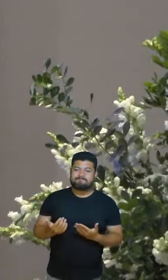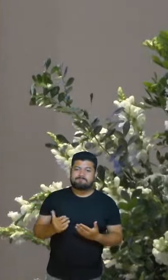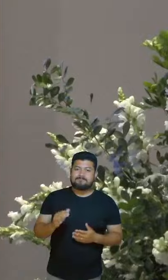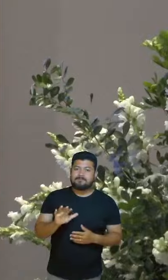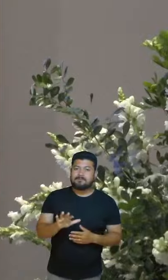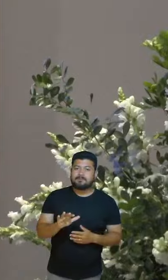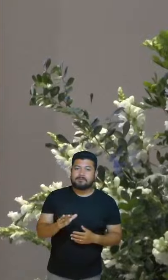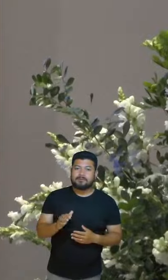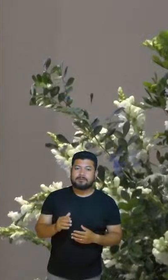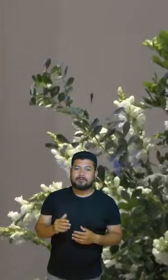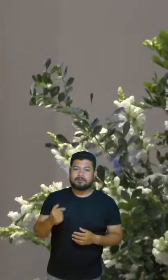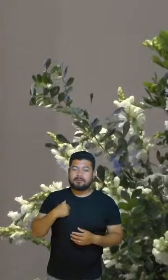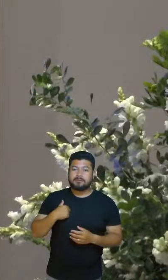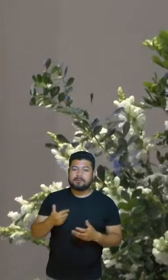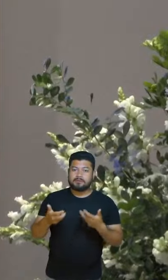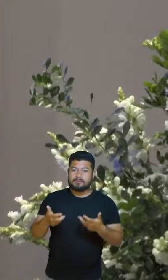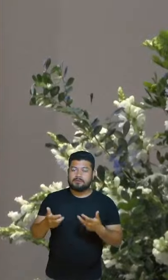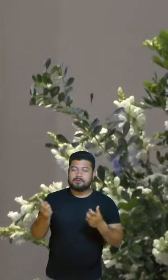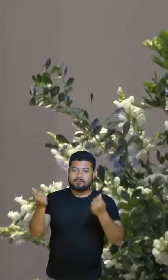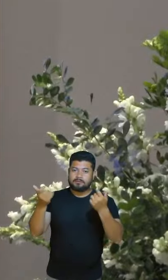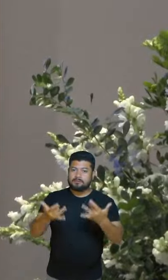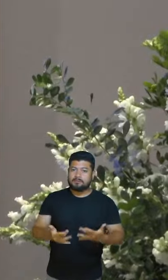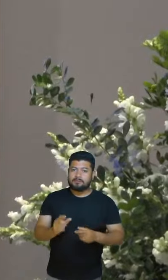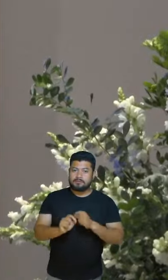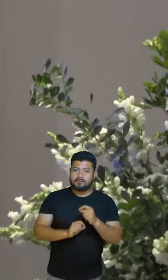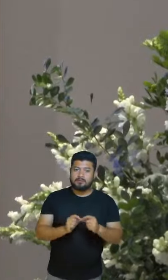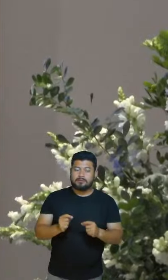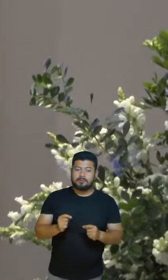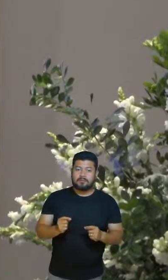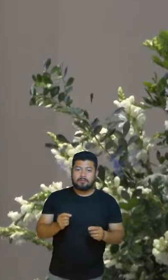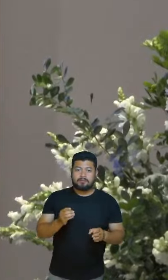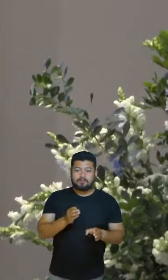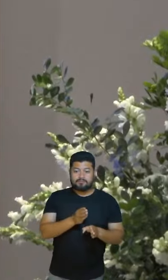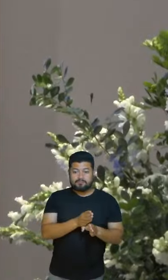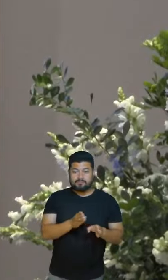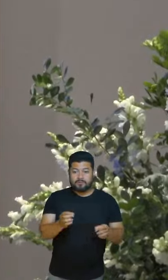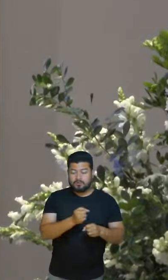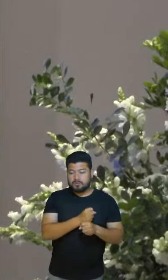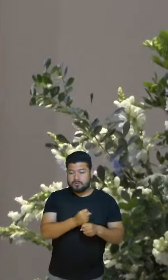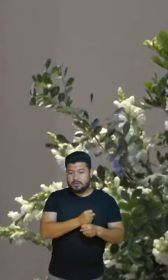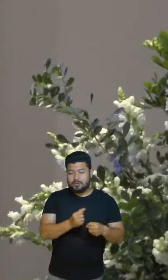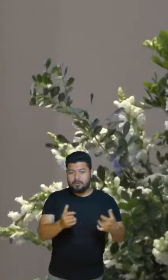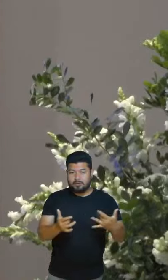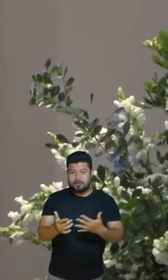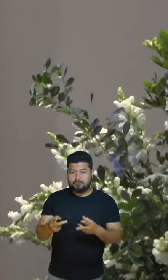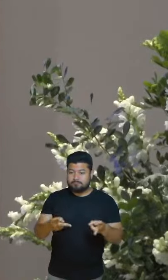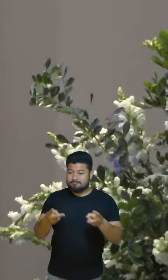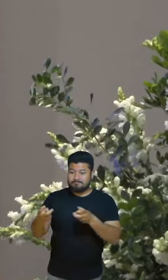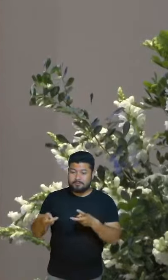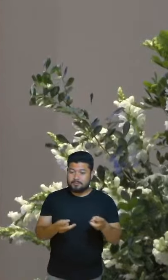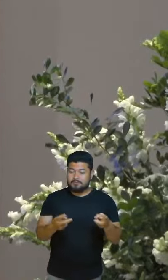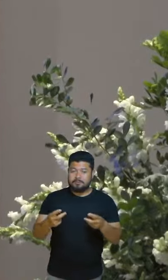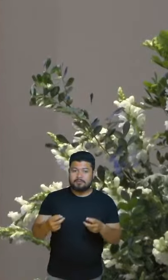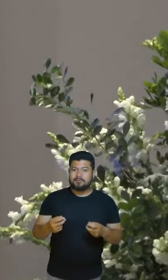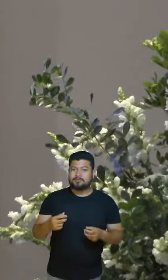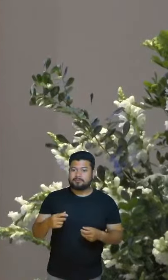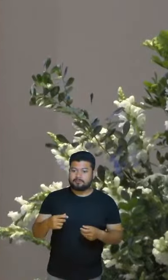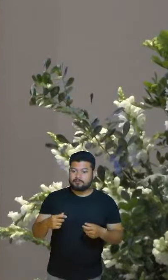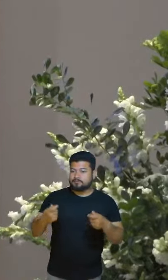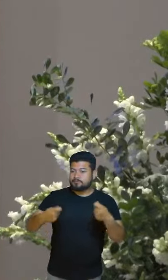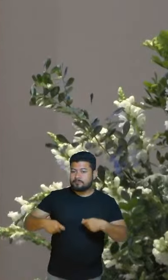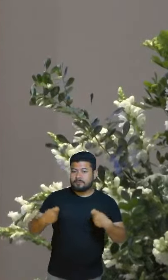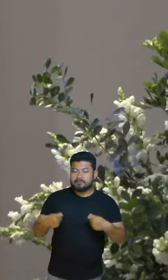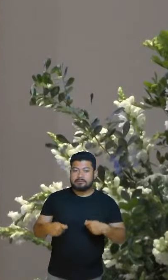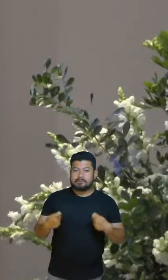que eu gostaria de abordar aqui é que nos últimos tempos nós estamos verificando uma necessidade de